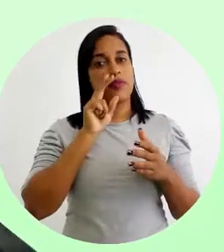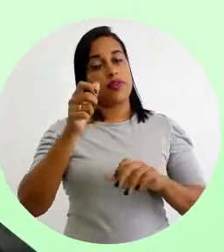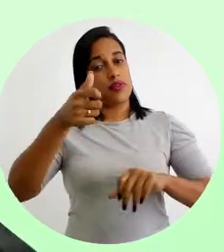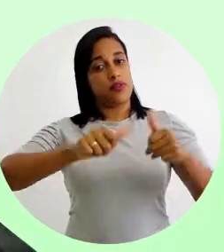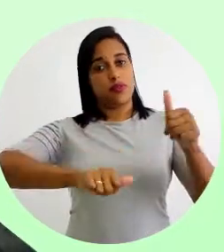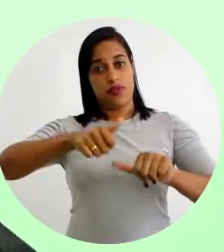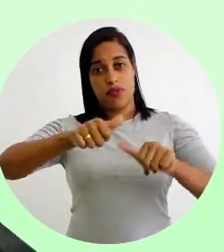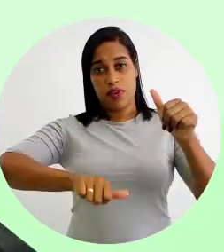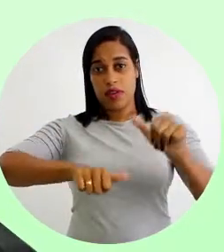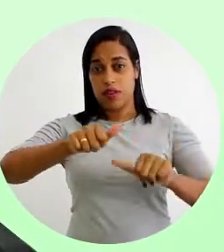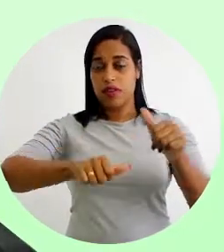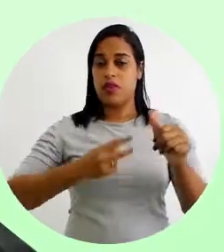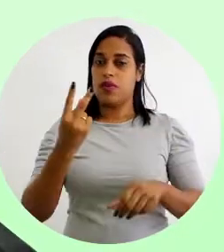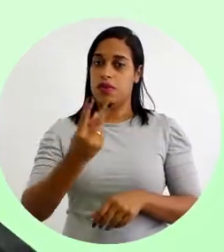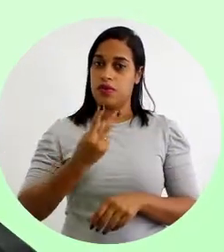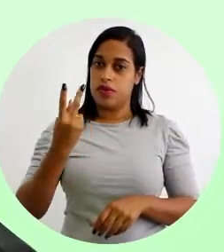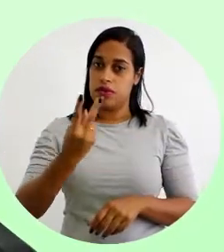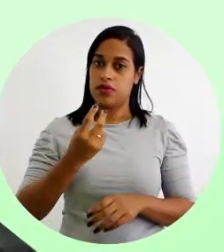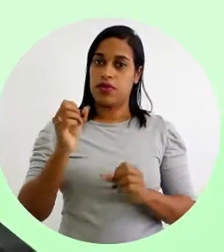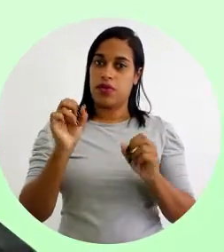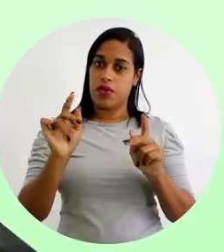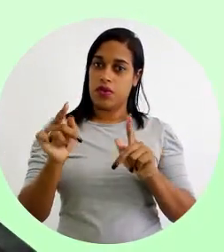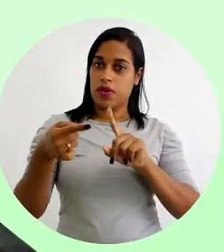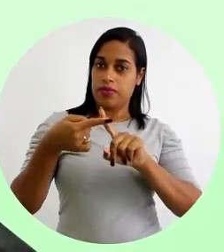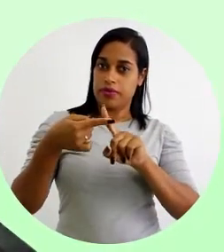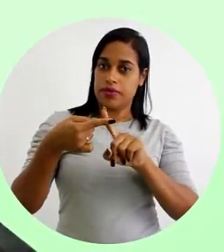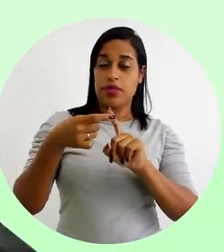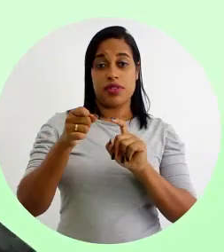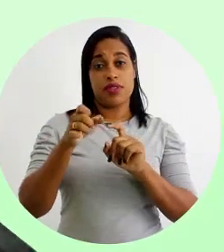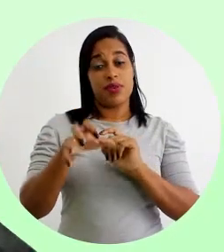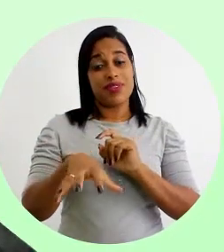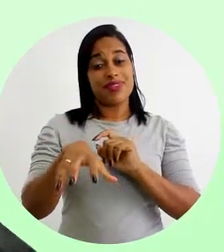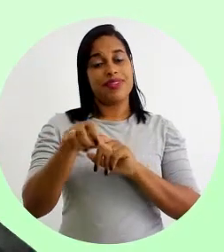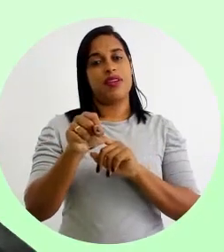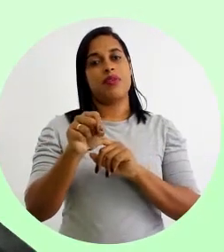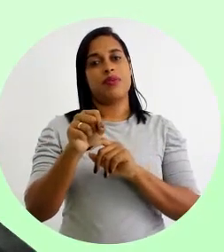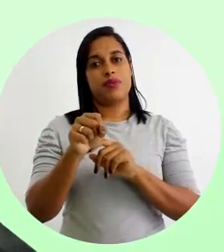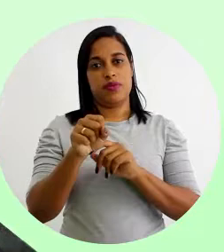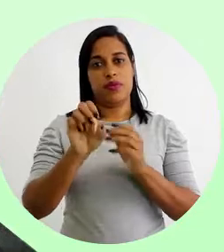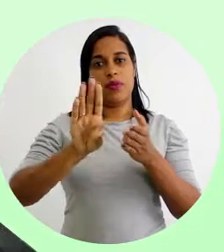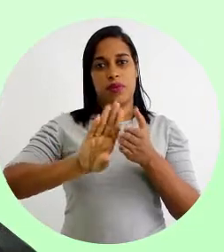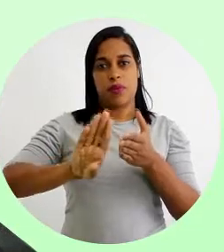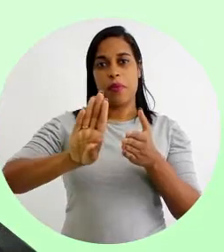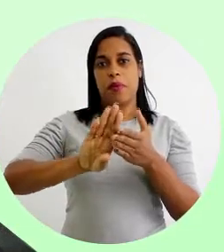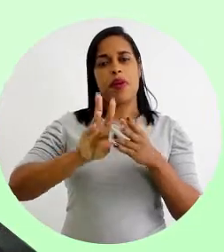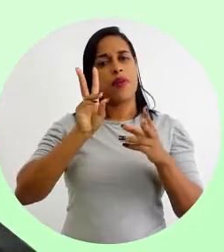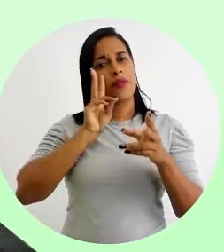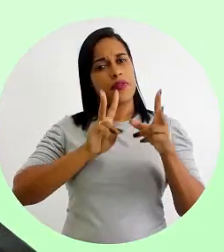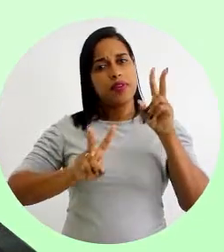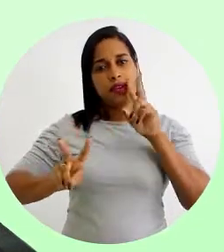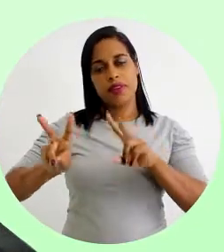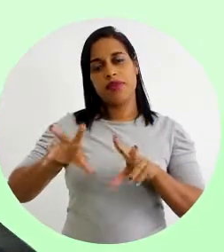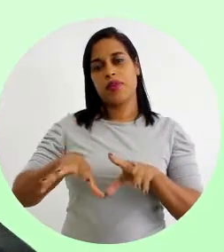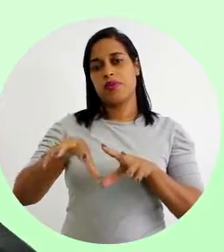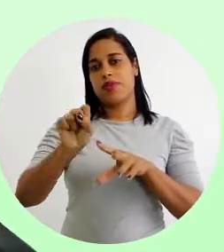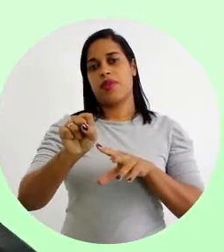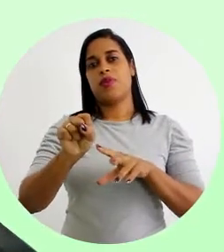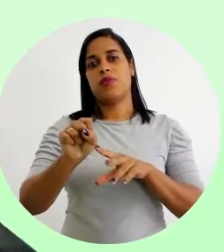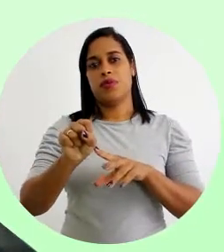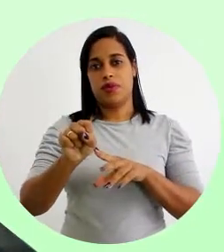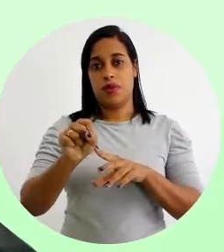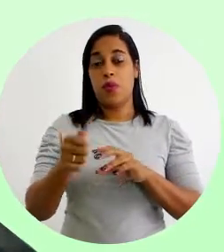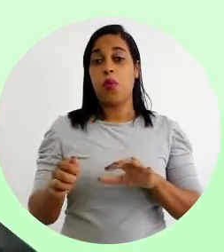os valores estão batendo, se o saldo da conta corrente, verificar o saldo